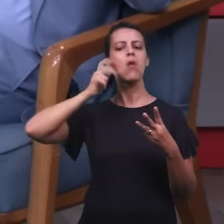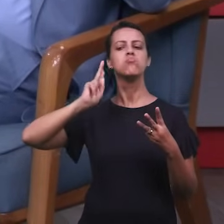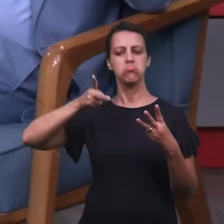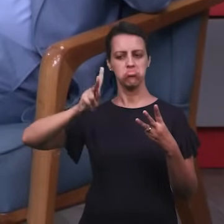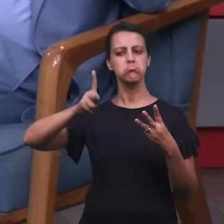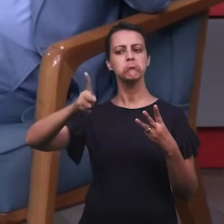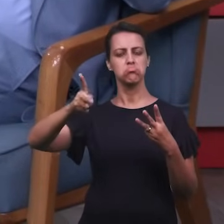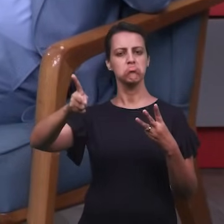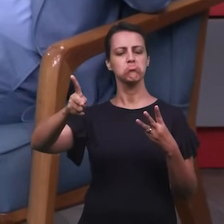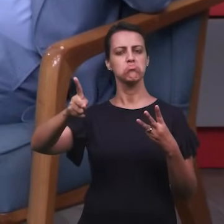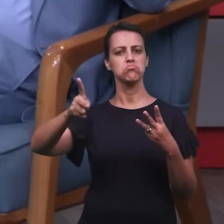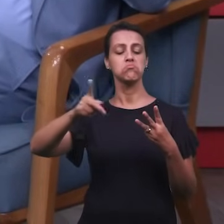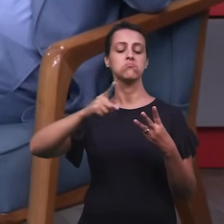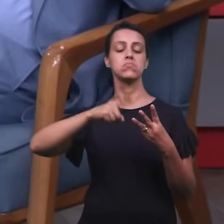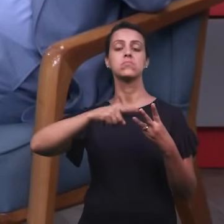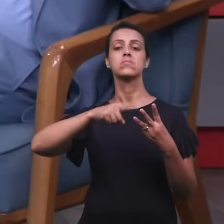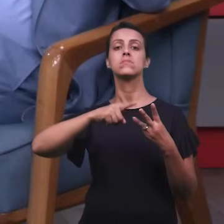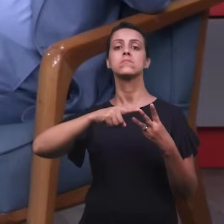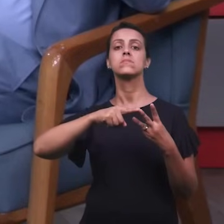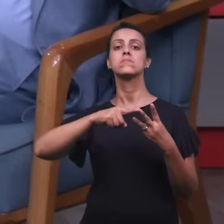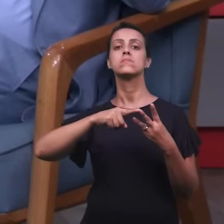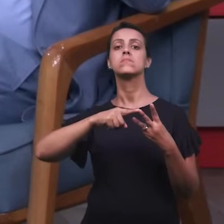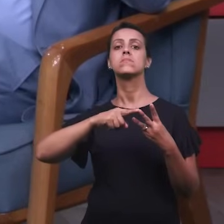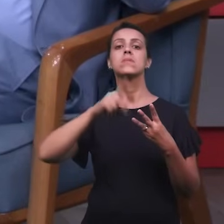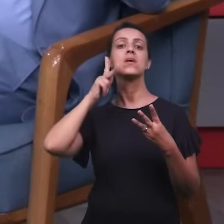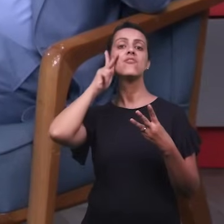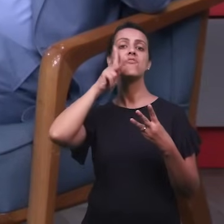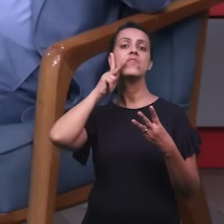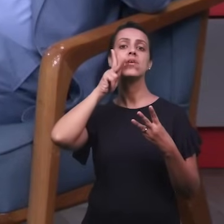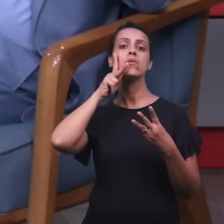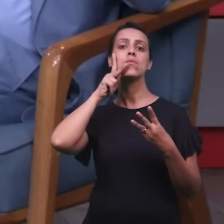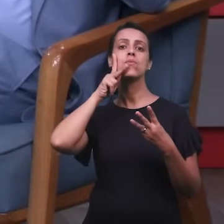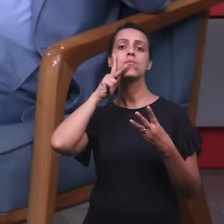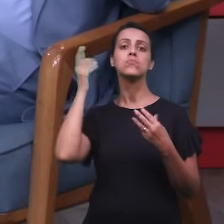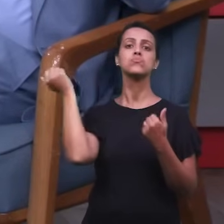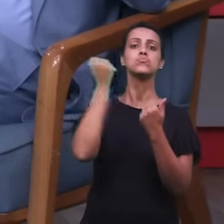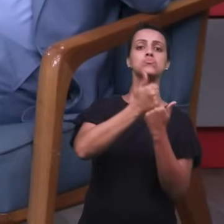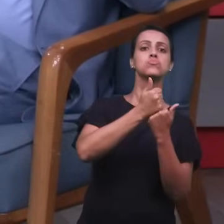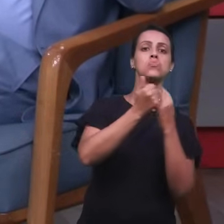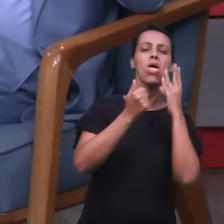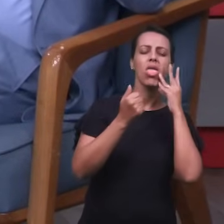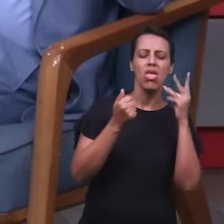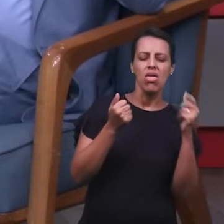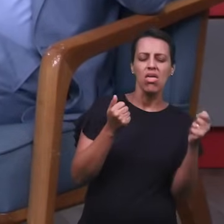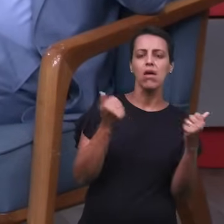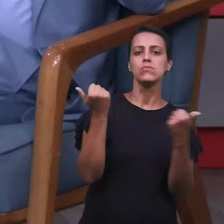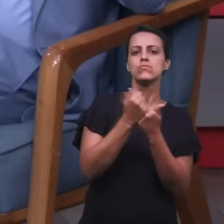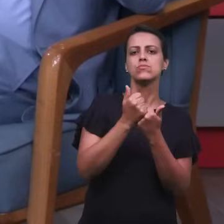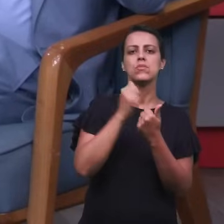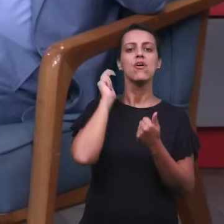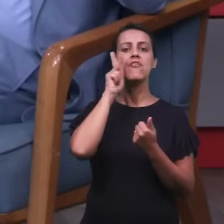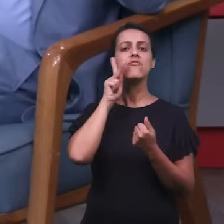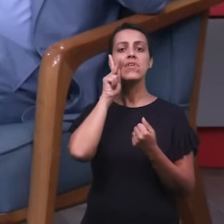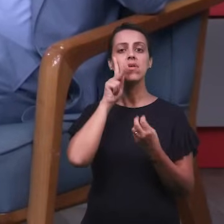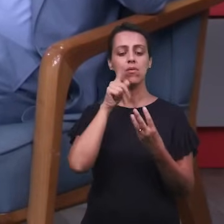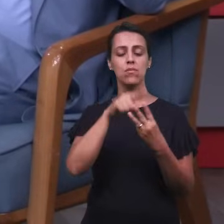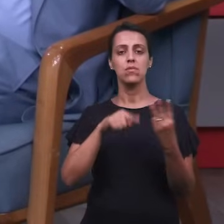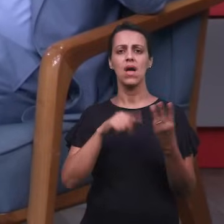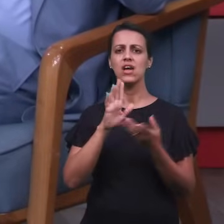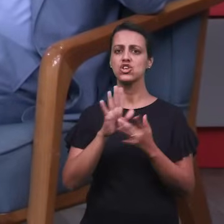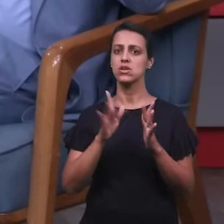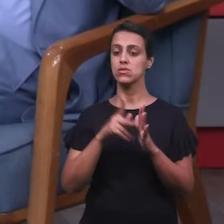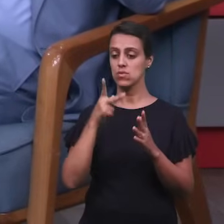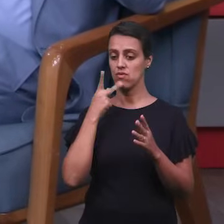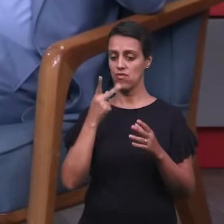continuava sobre a mesa e entrava agora o vinho. Então ele diz assim: esse pão é o